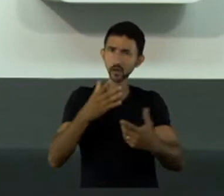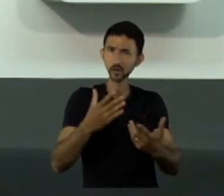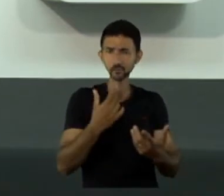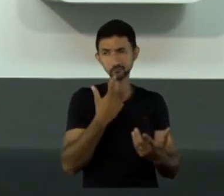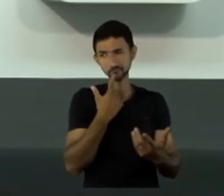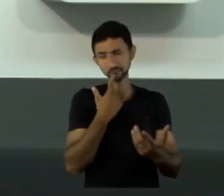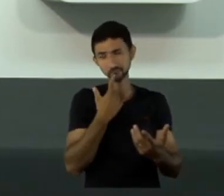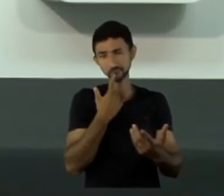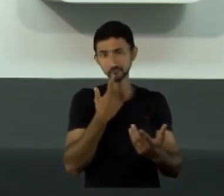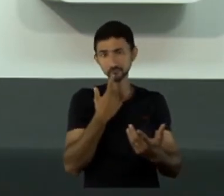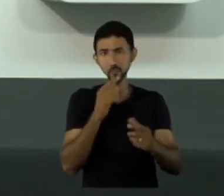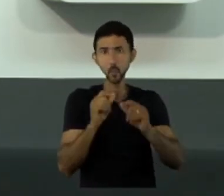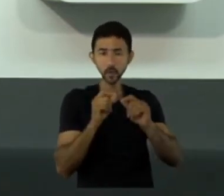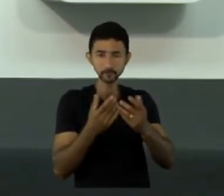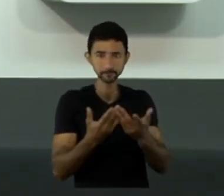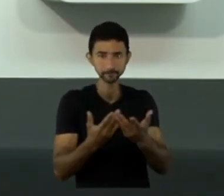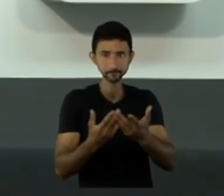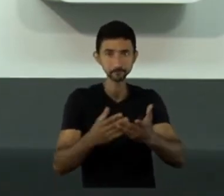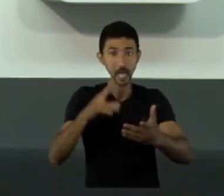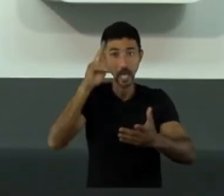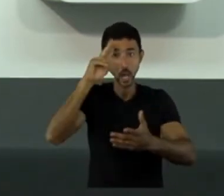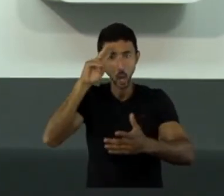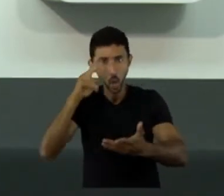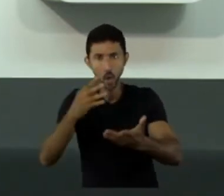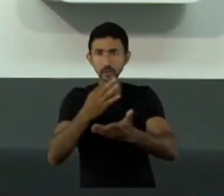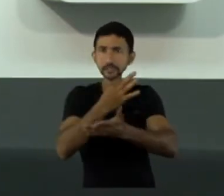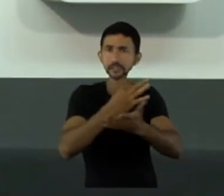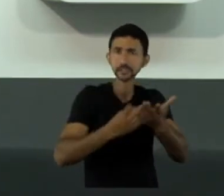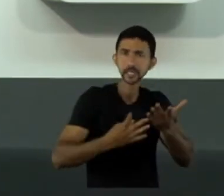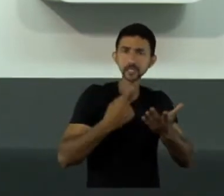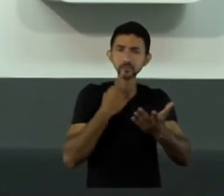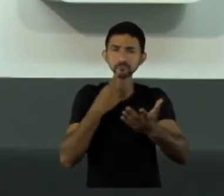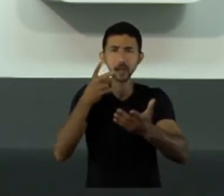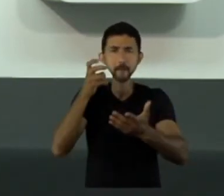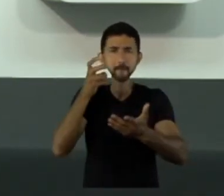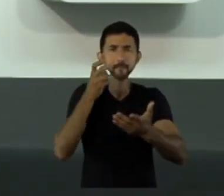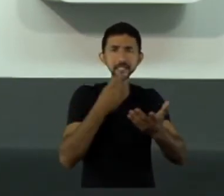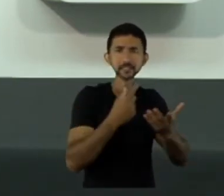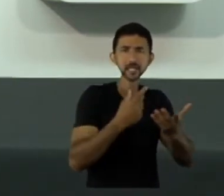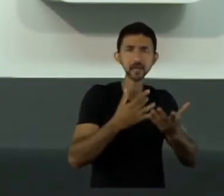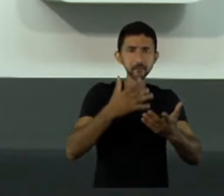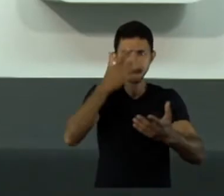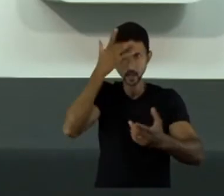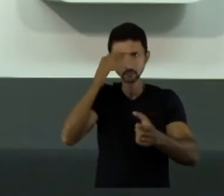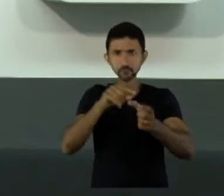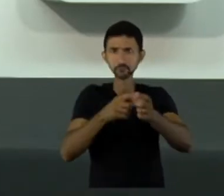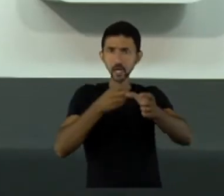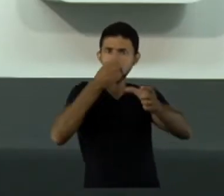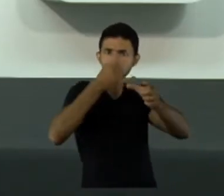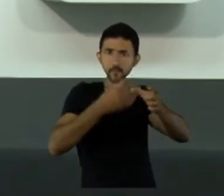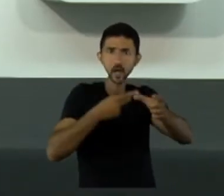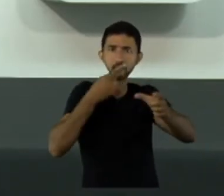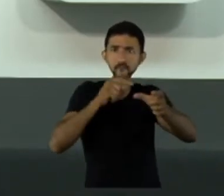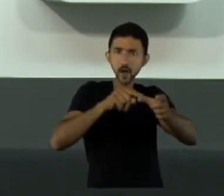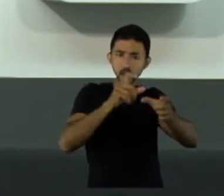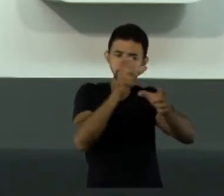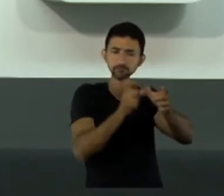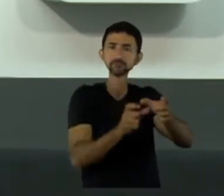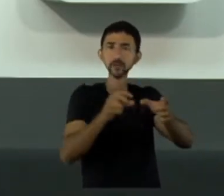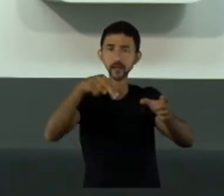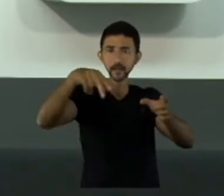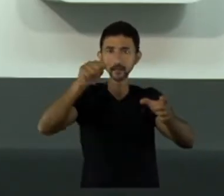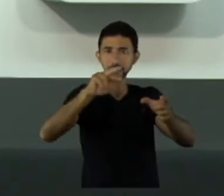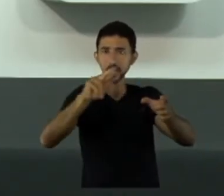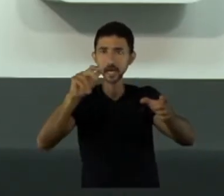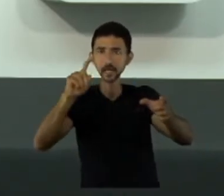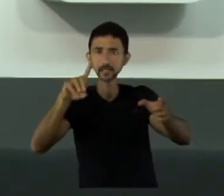Em alguns textos, em algumas histórias, você pode observar que o narrador, ele também participa do fato da